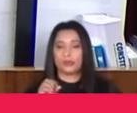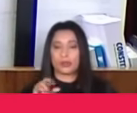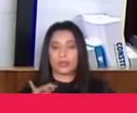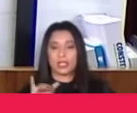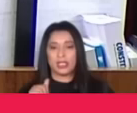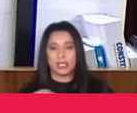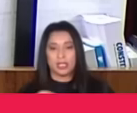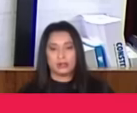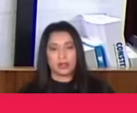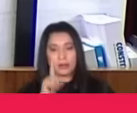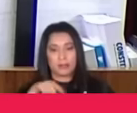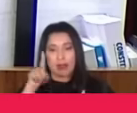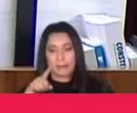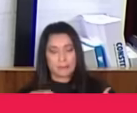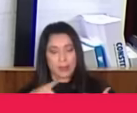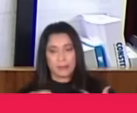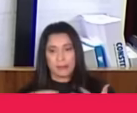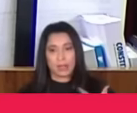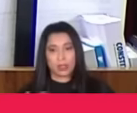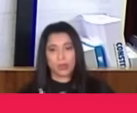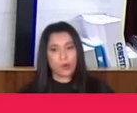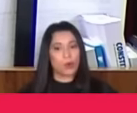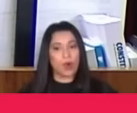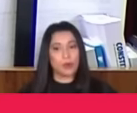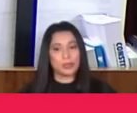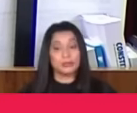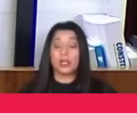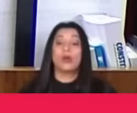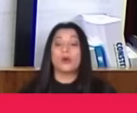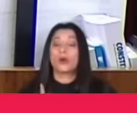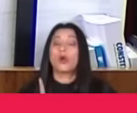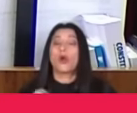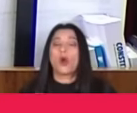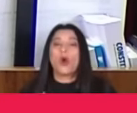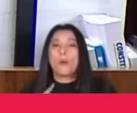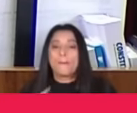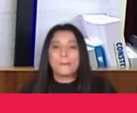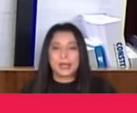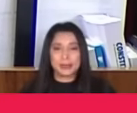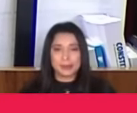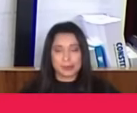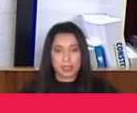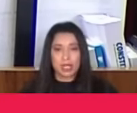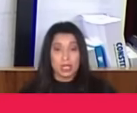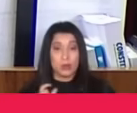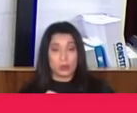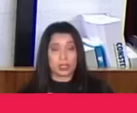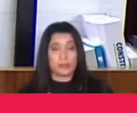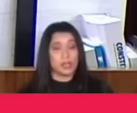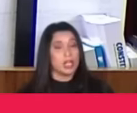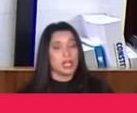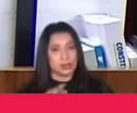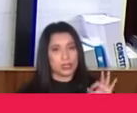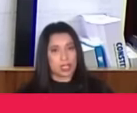ticou todos os elementos do golpe. Ele instigou a desobediência contra a justiça